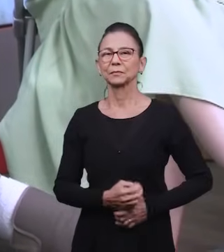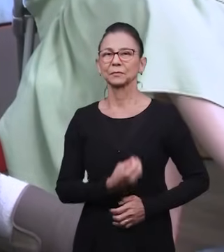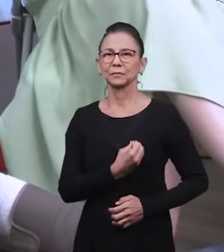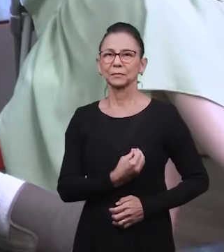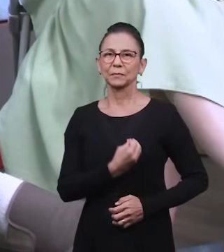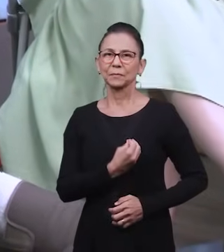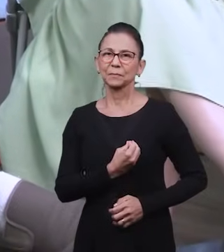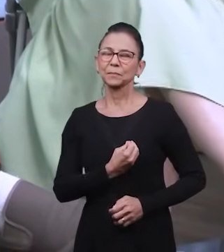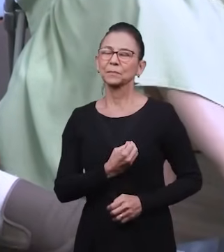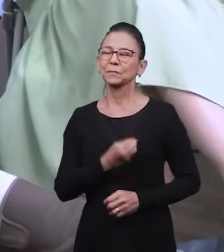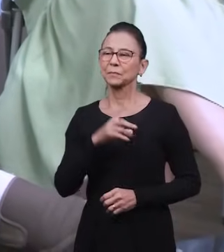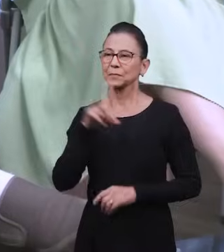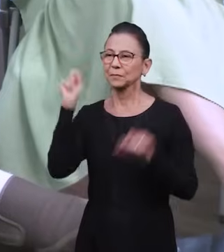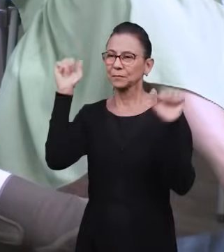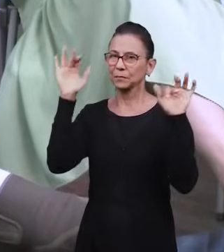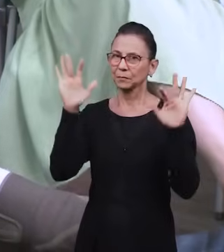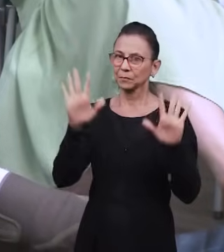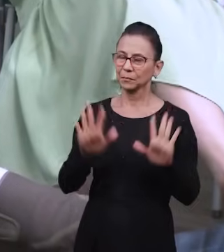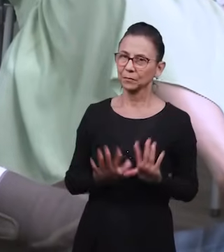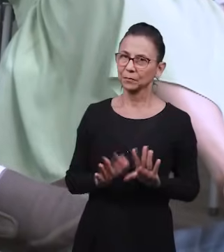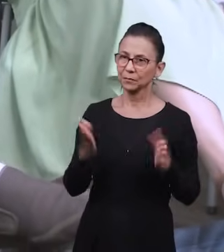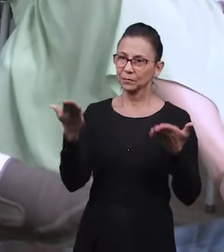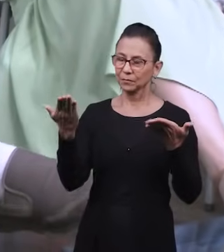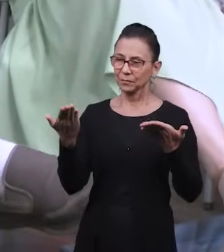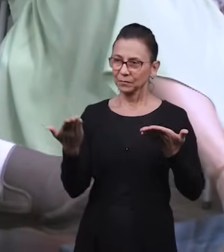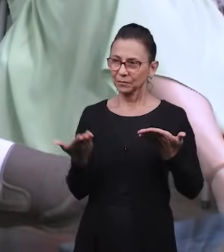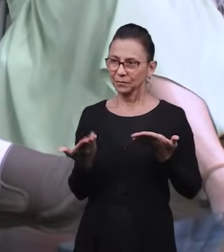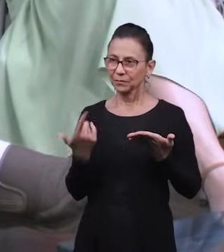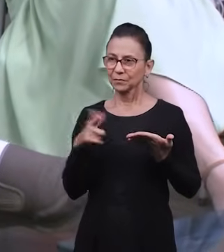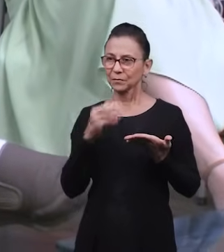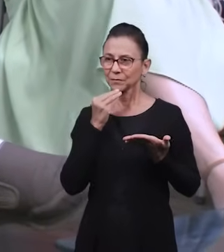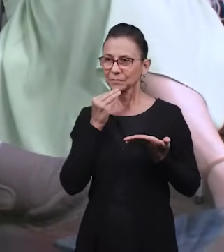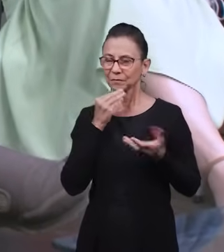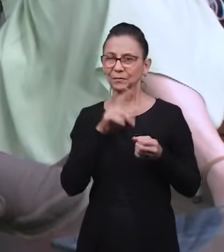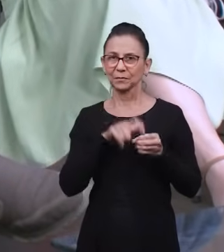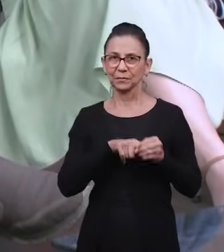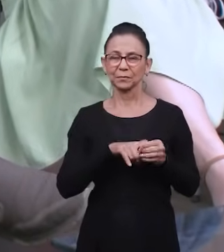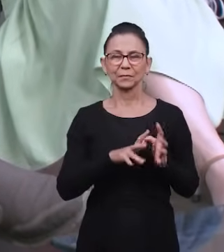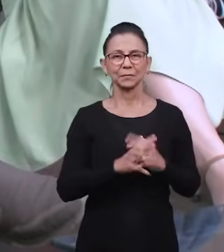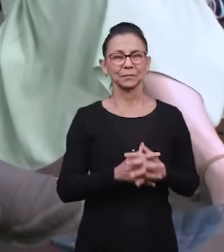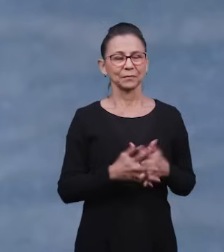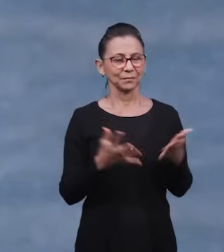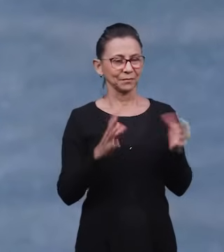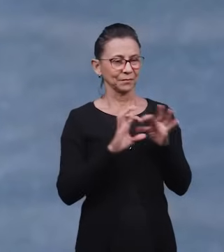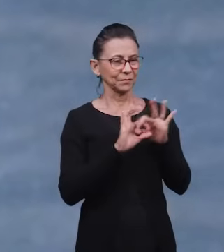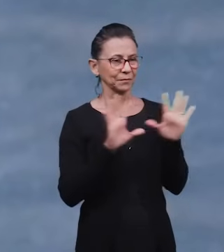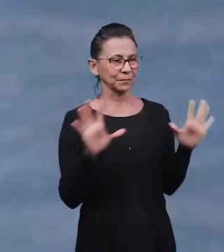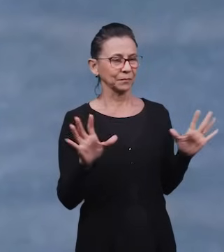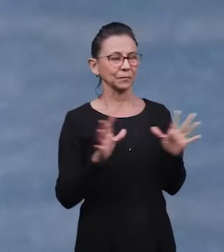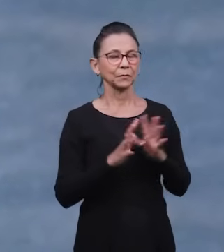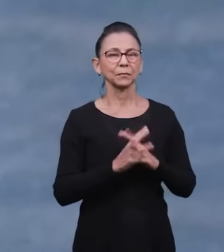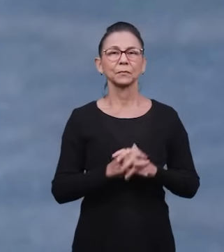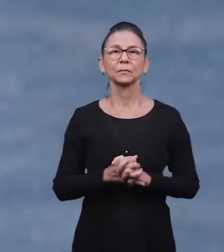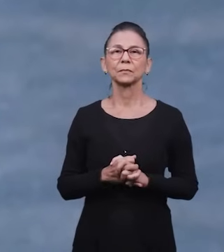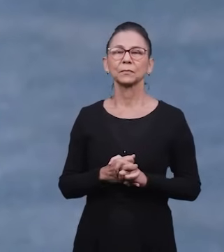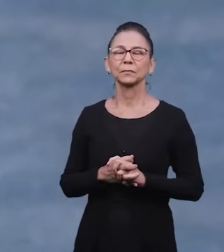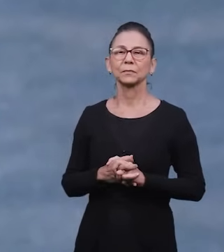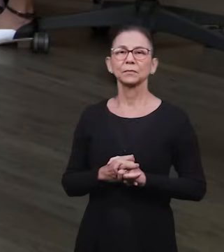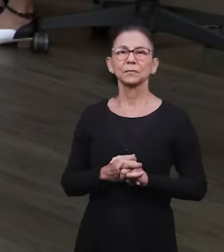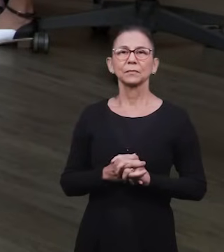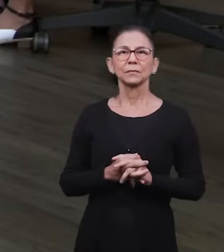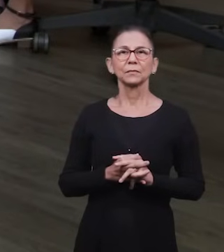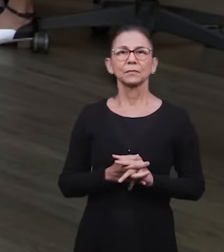sua participação, pelo seu tempo. Deus abençoe. Já fica aqui o convite para em outras oportunidades estarmos juntos. Estamos à disposição. Muito